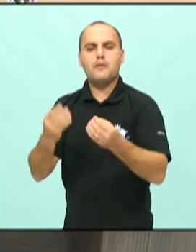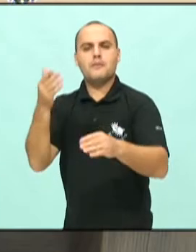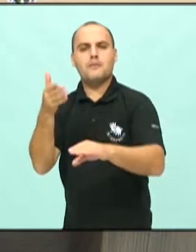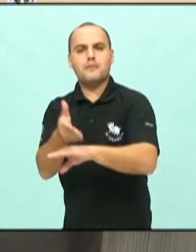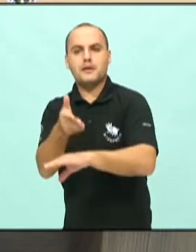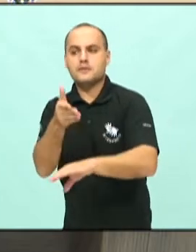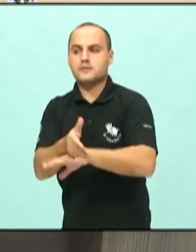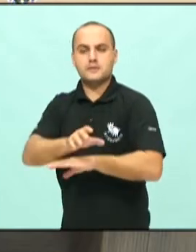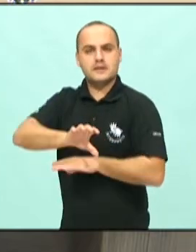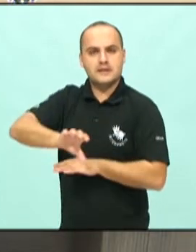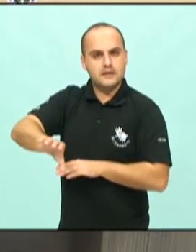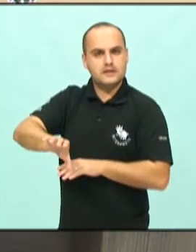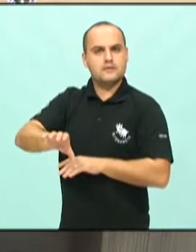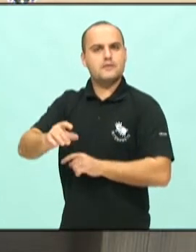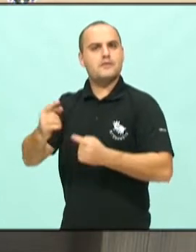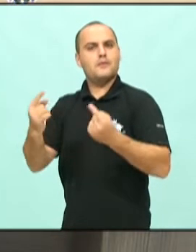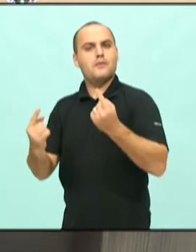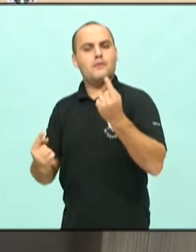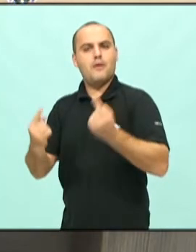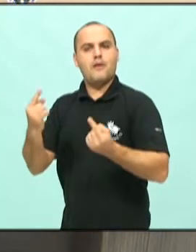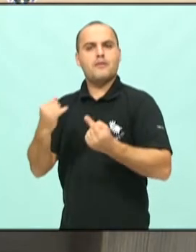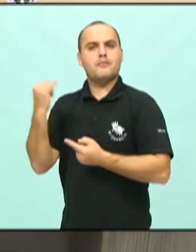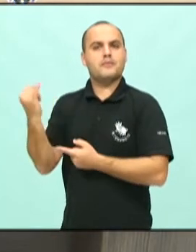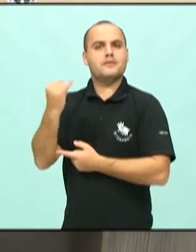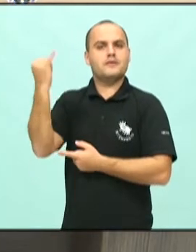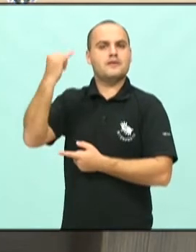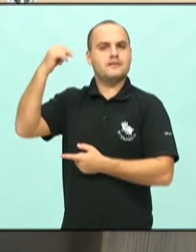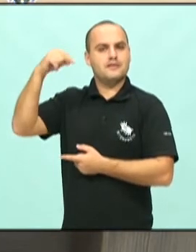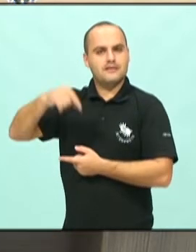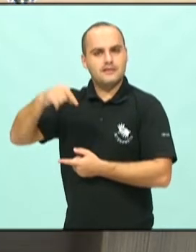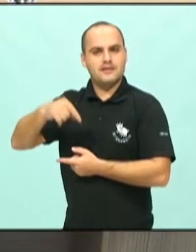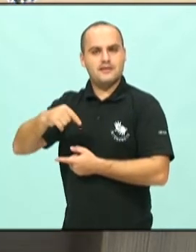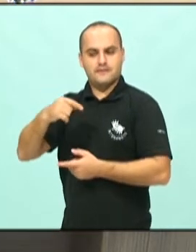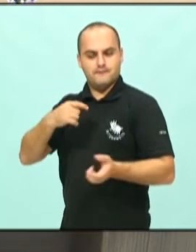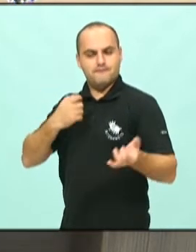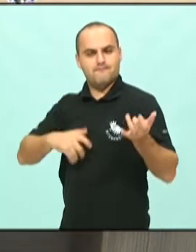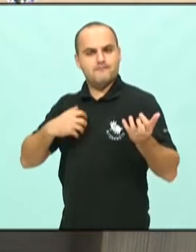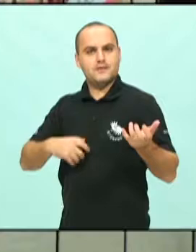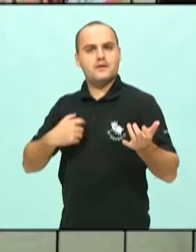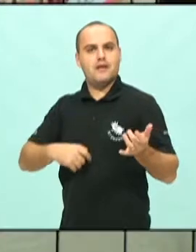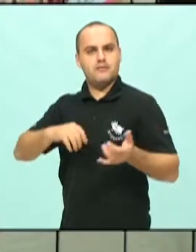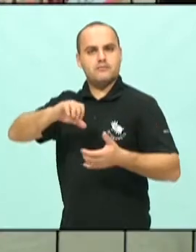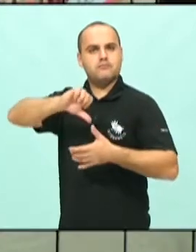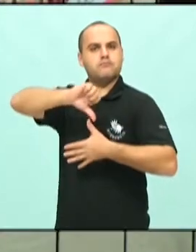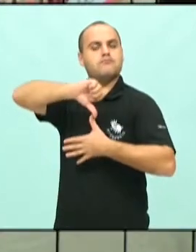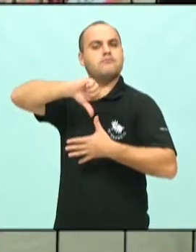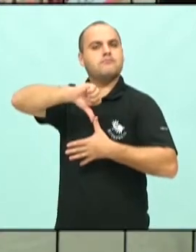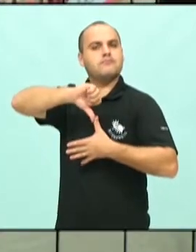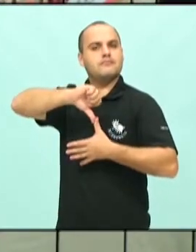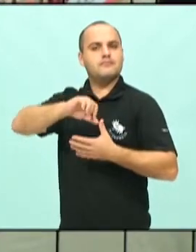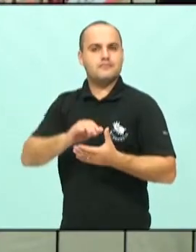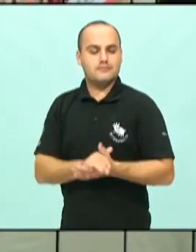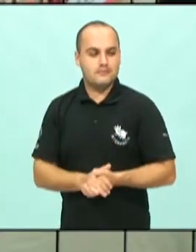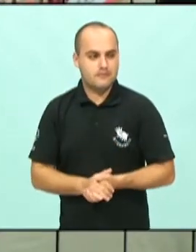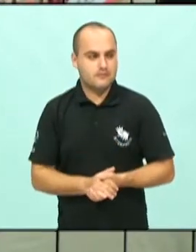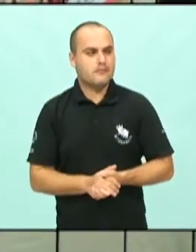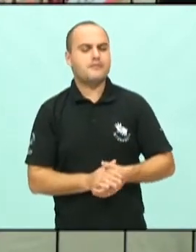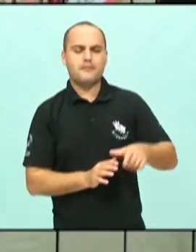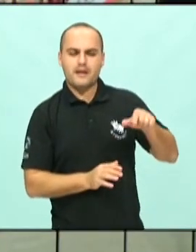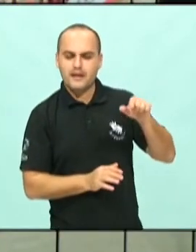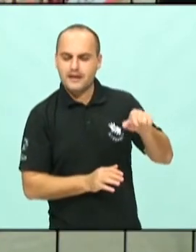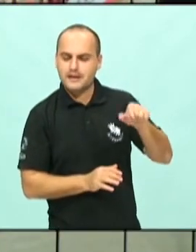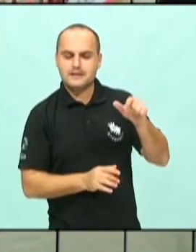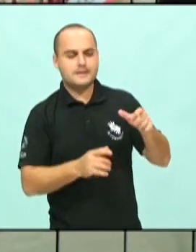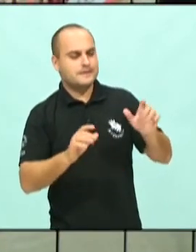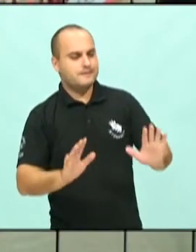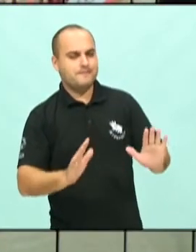a importância desse evento para o violão na América Latina? Esse evento é incrível, né? Ele é o evento mais antigo da América Latina, o evento